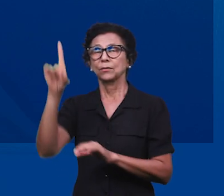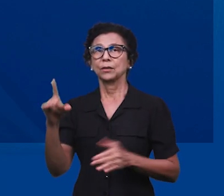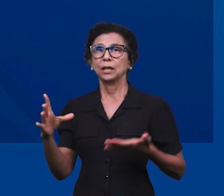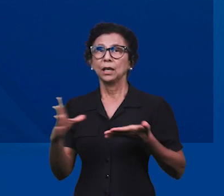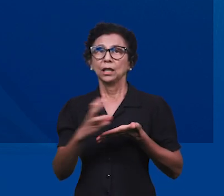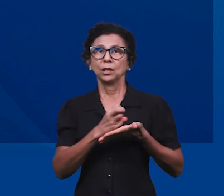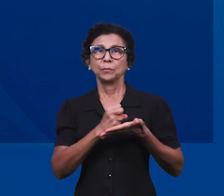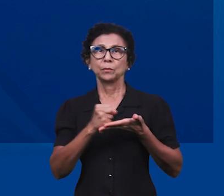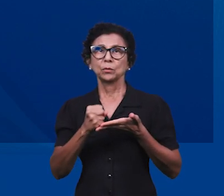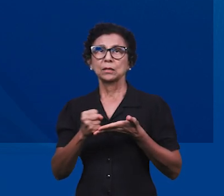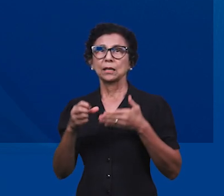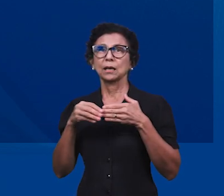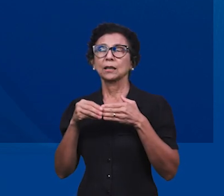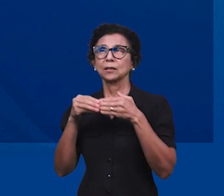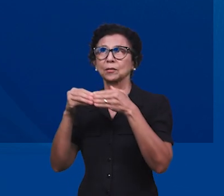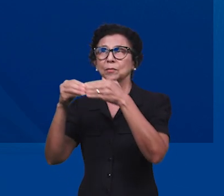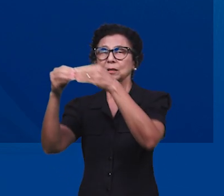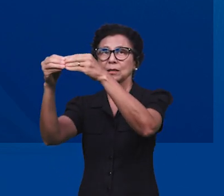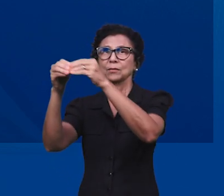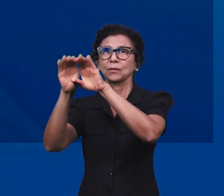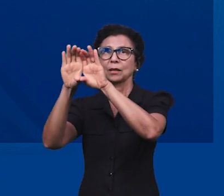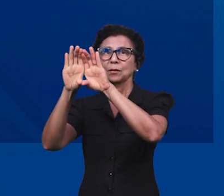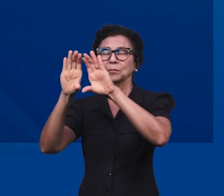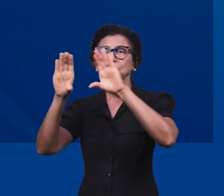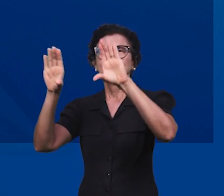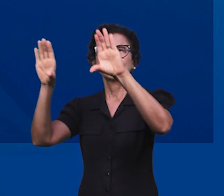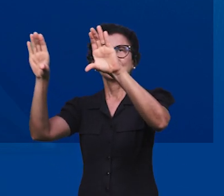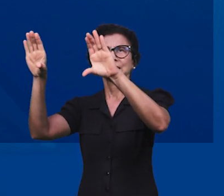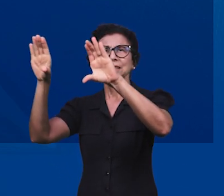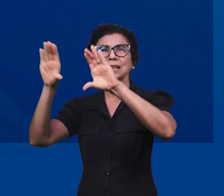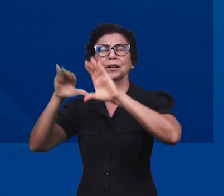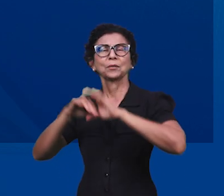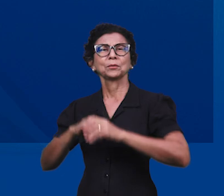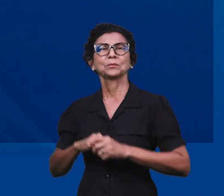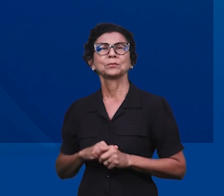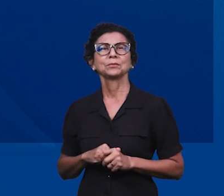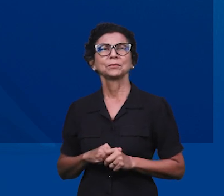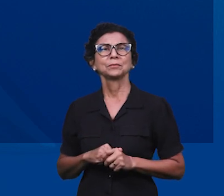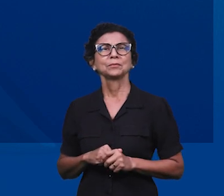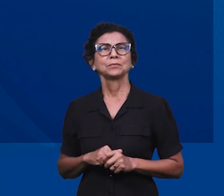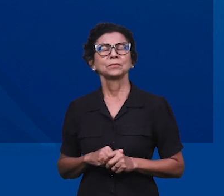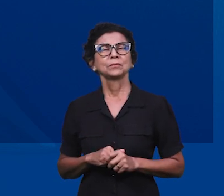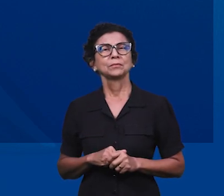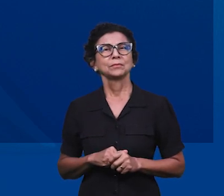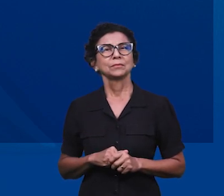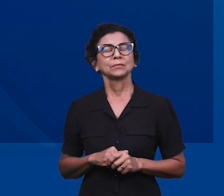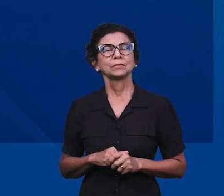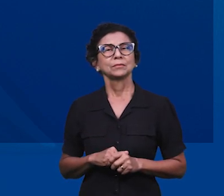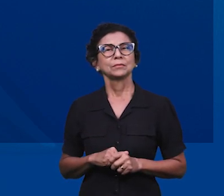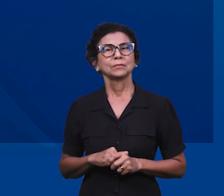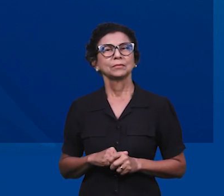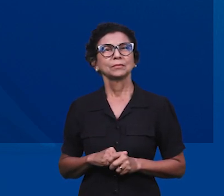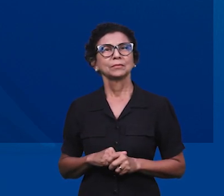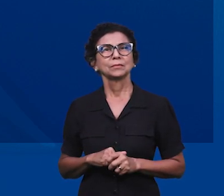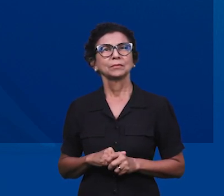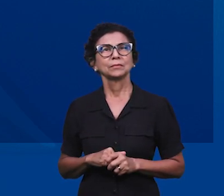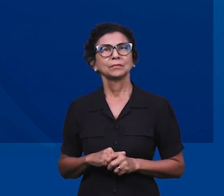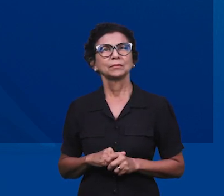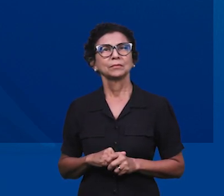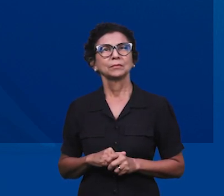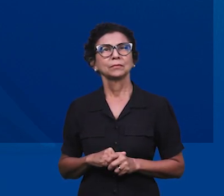levar a igreja aí para louvar o Senhor do Deus. E